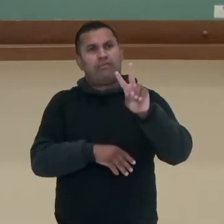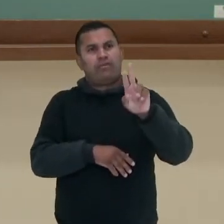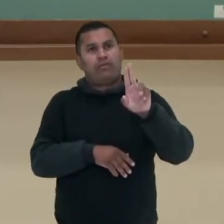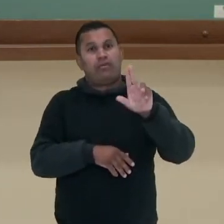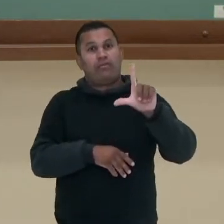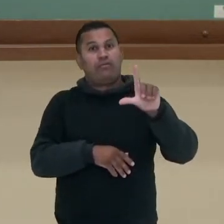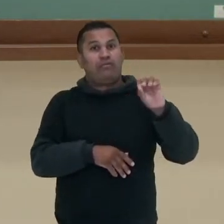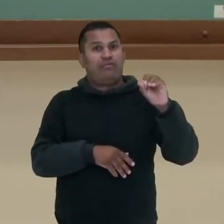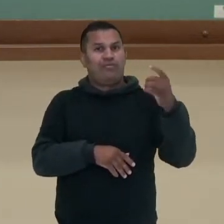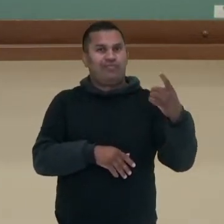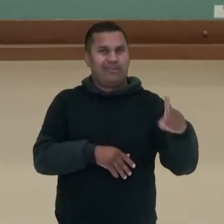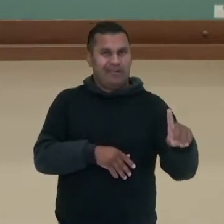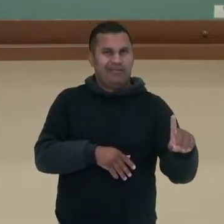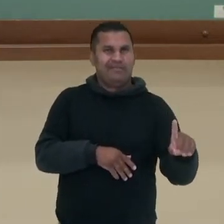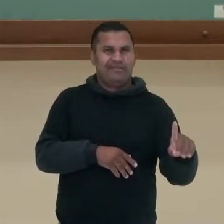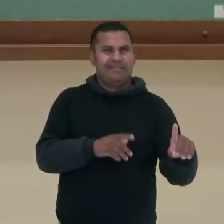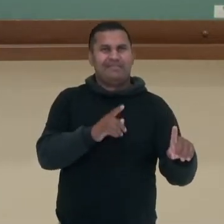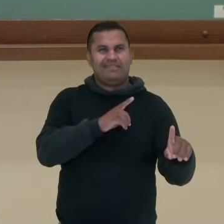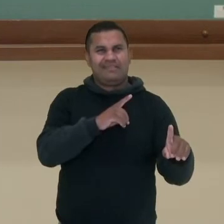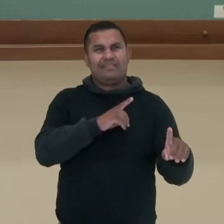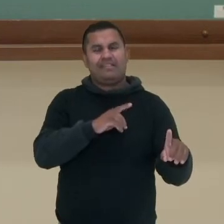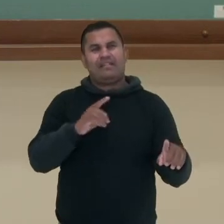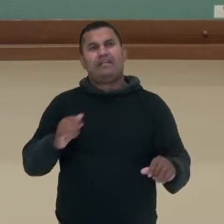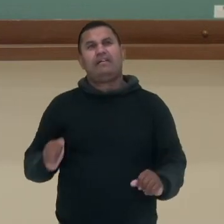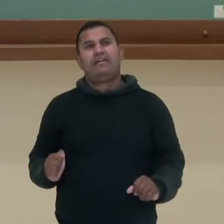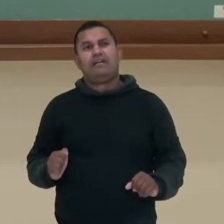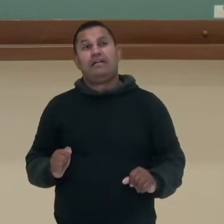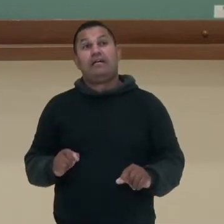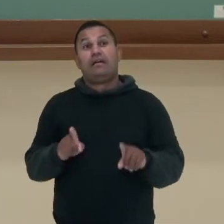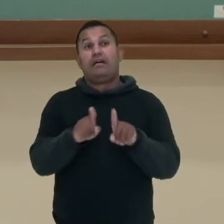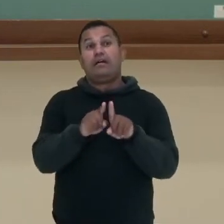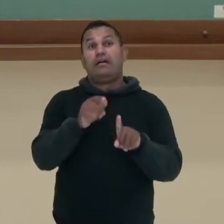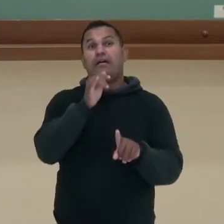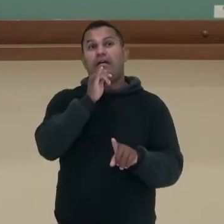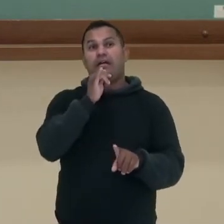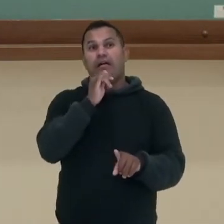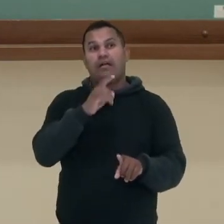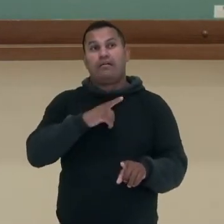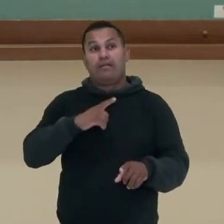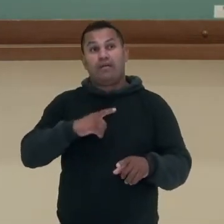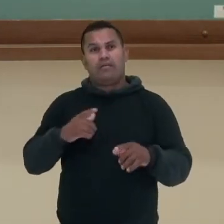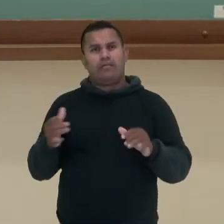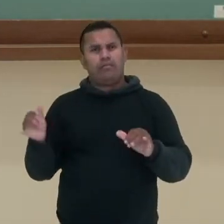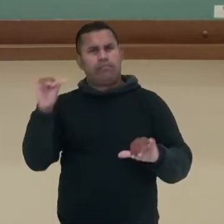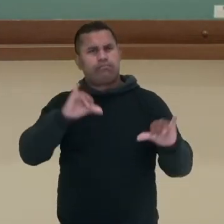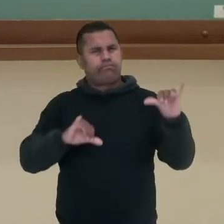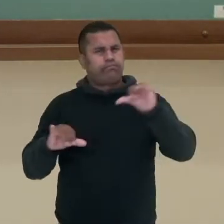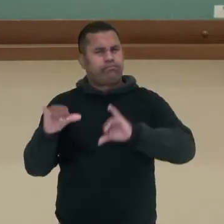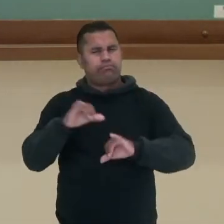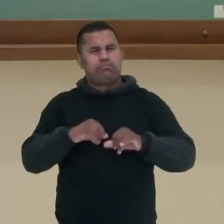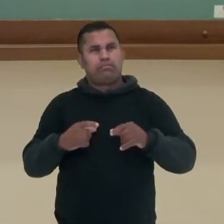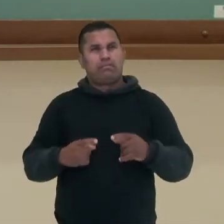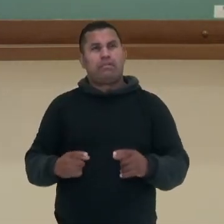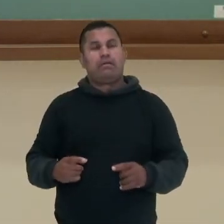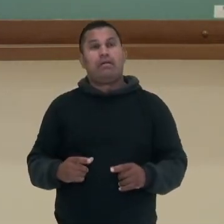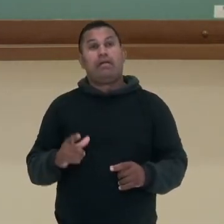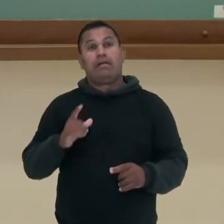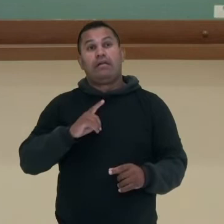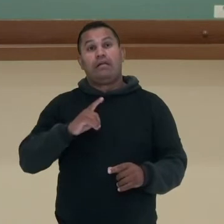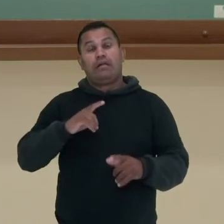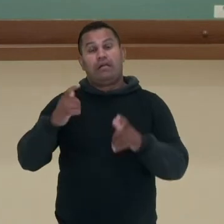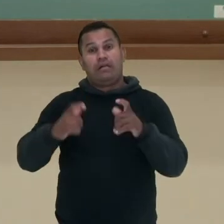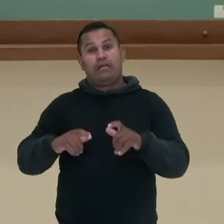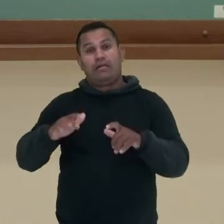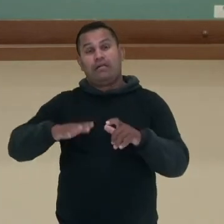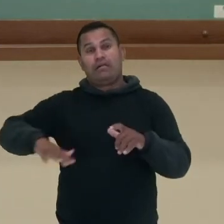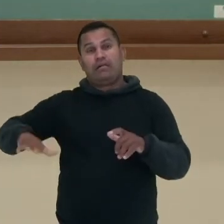erupções vulcânicas liberam carbono. Mas, por exemplo, quando queima combustíveis fósseis, quando altera o ambiente aquático,